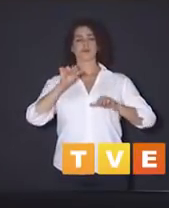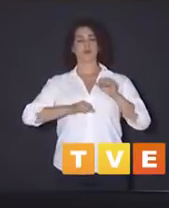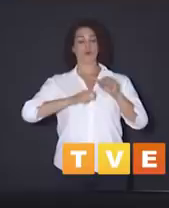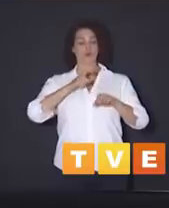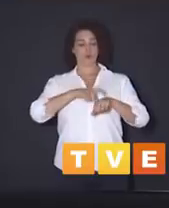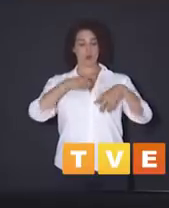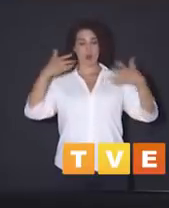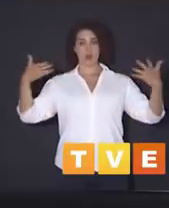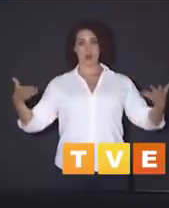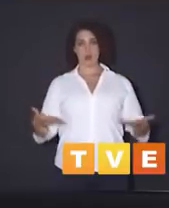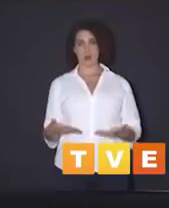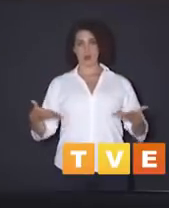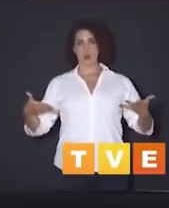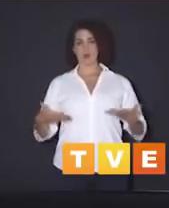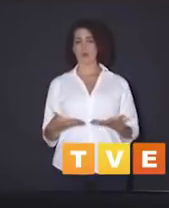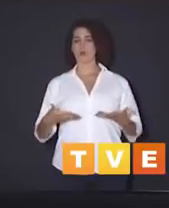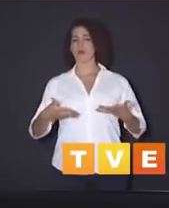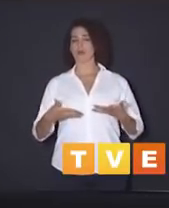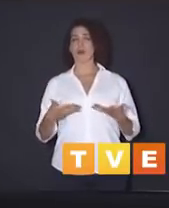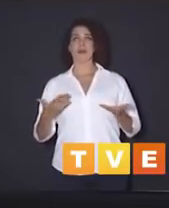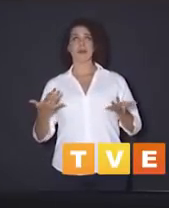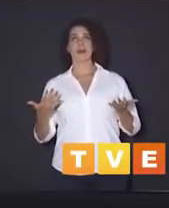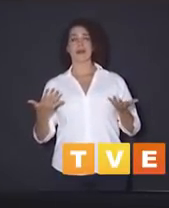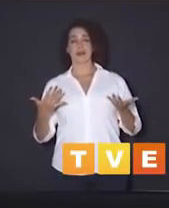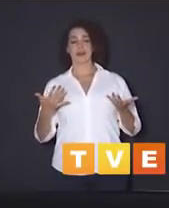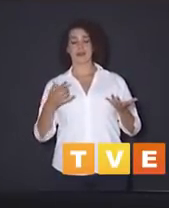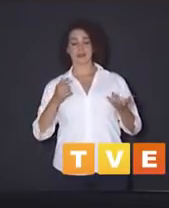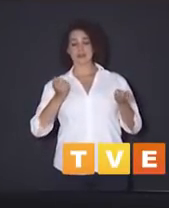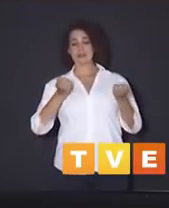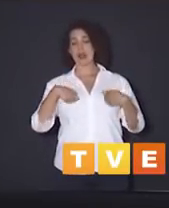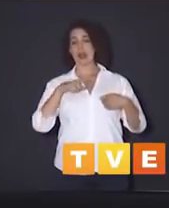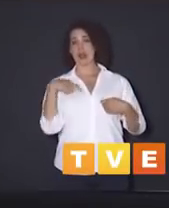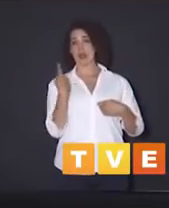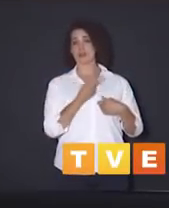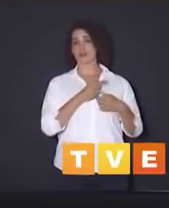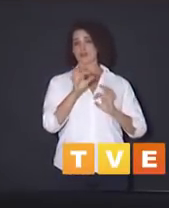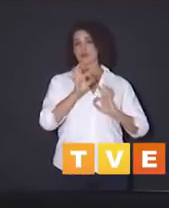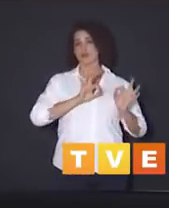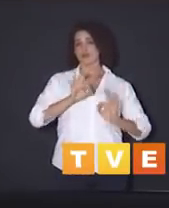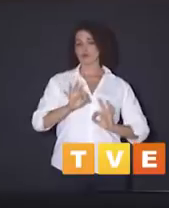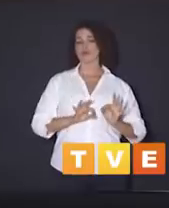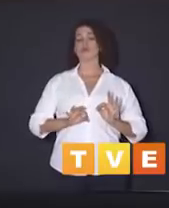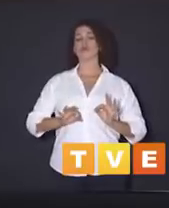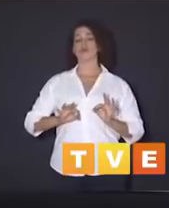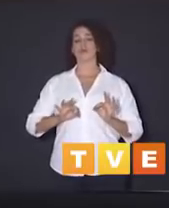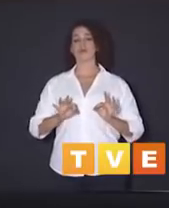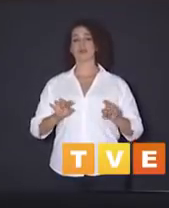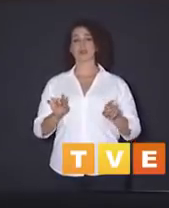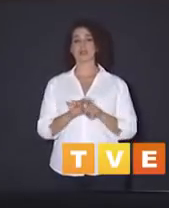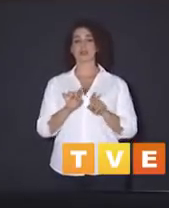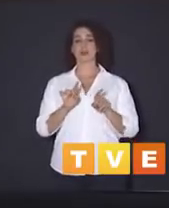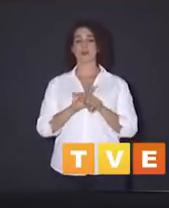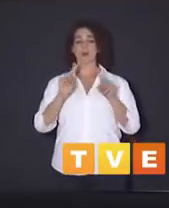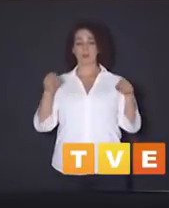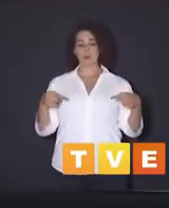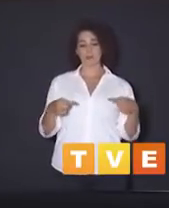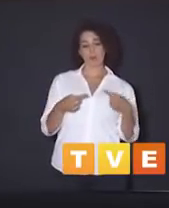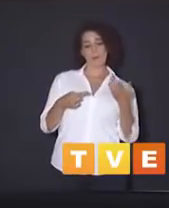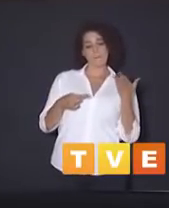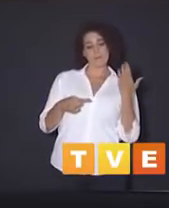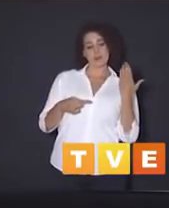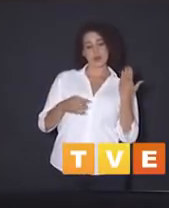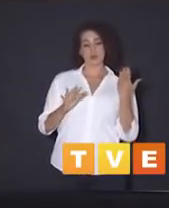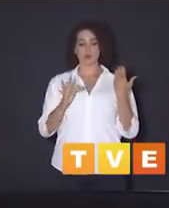que é o que é o que a gente pode gerir e que é uma convergência entre passado e futuro